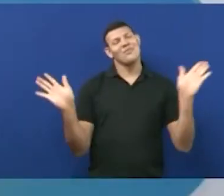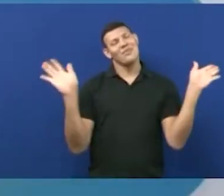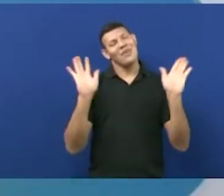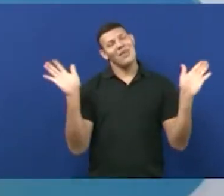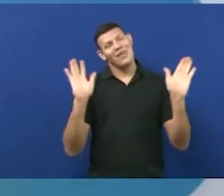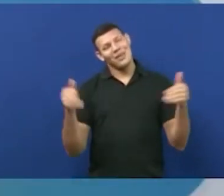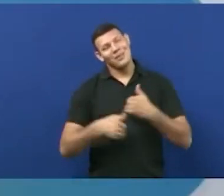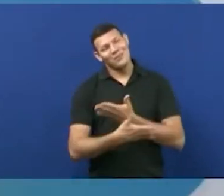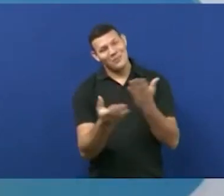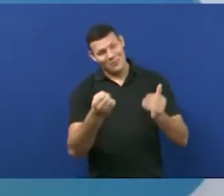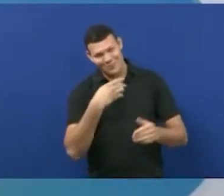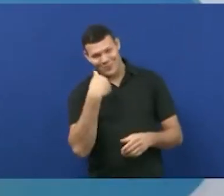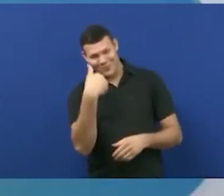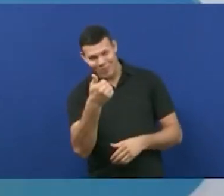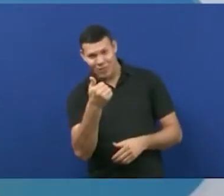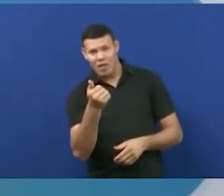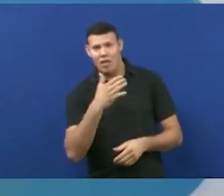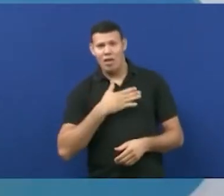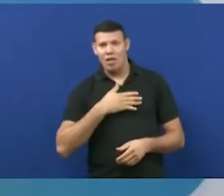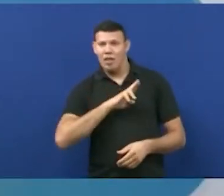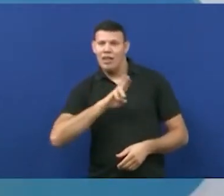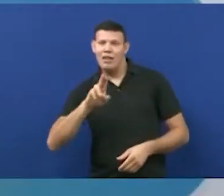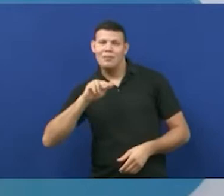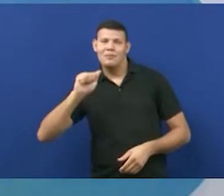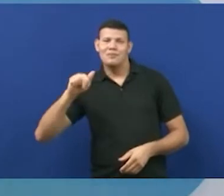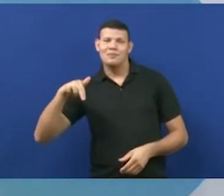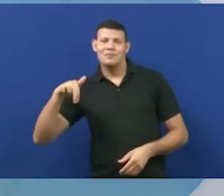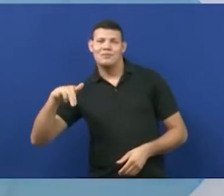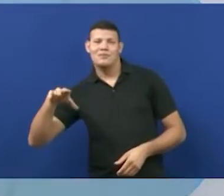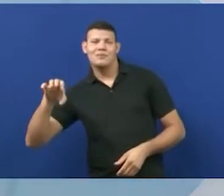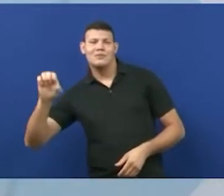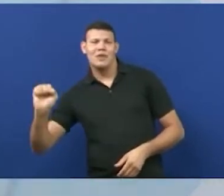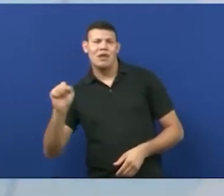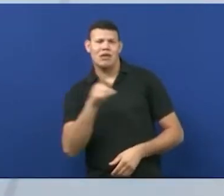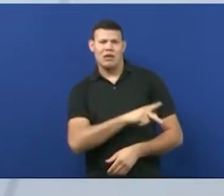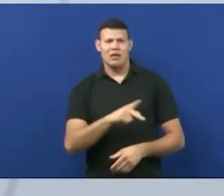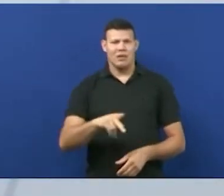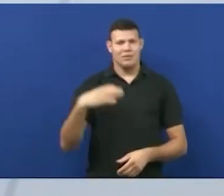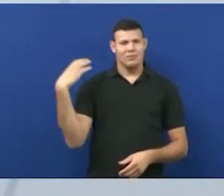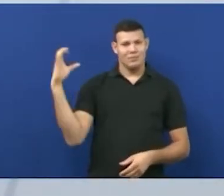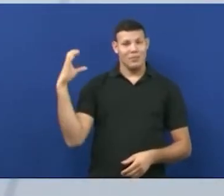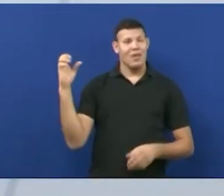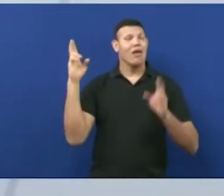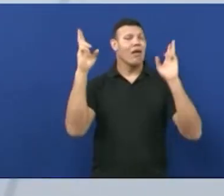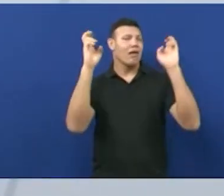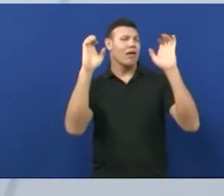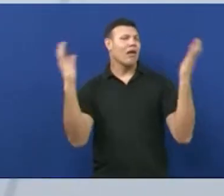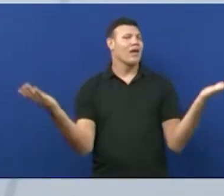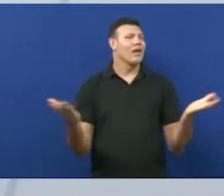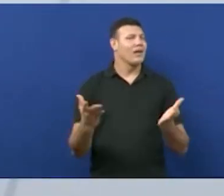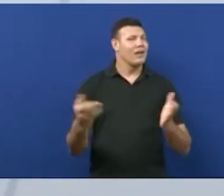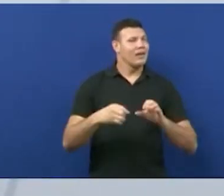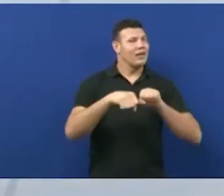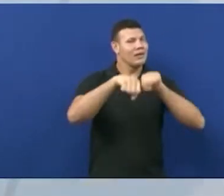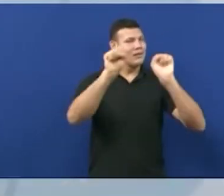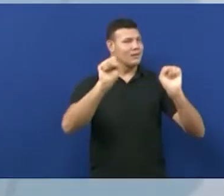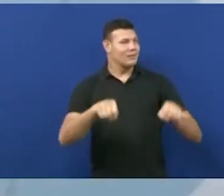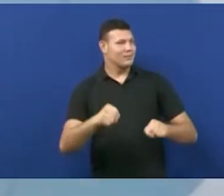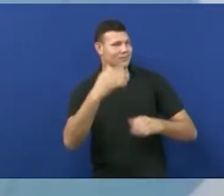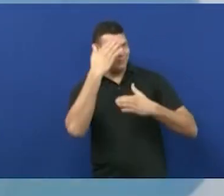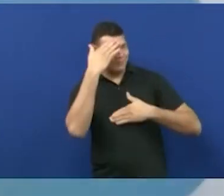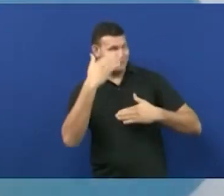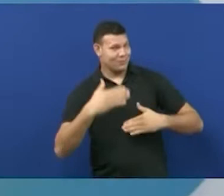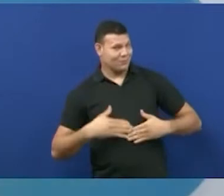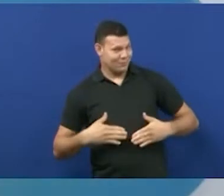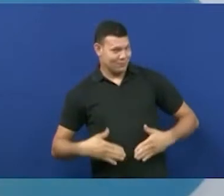Olá, pessoal, tudo bem? Eu me chamo Anne, sou professora de ciências e hoje nós vamos falar um pouco sobre os sistemas corpóreos.